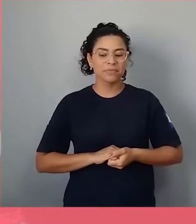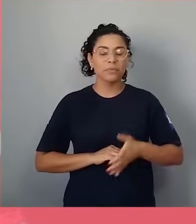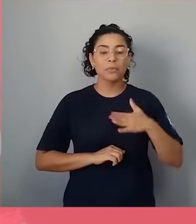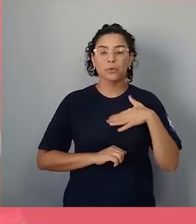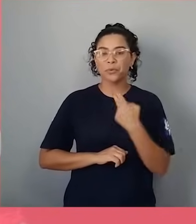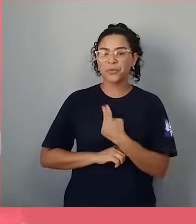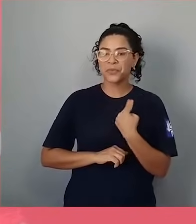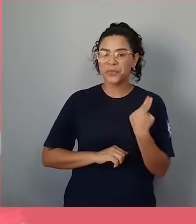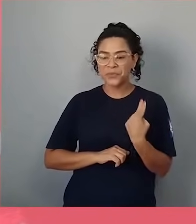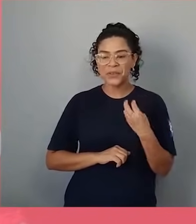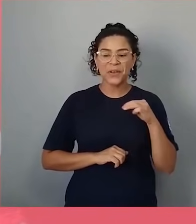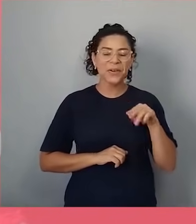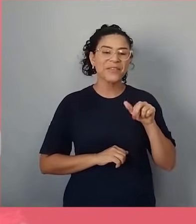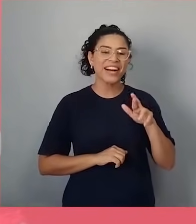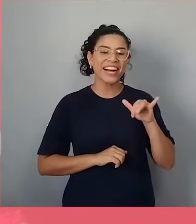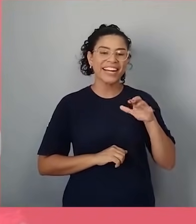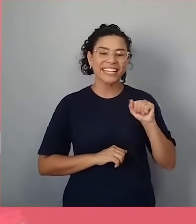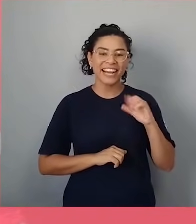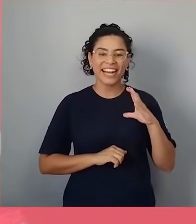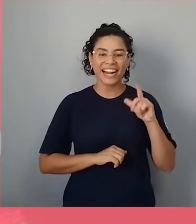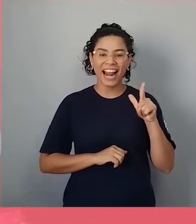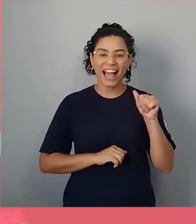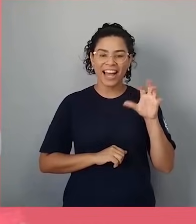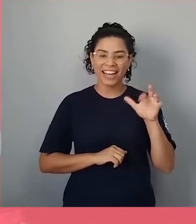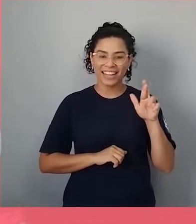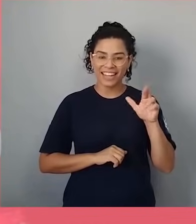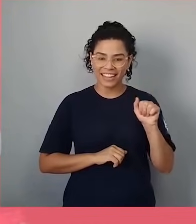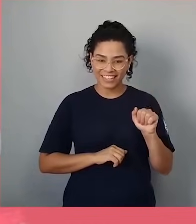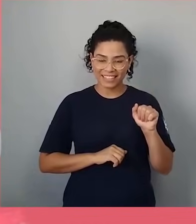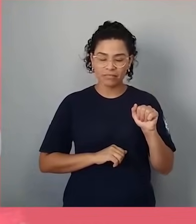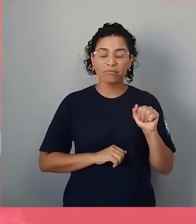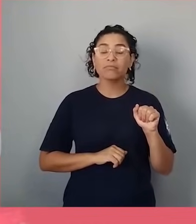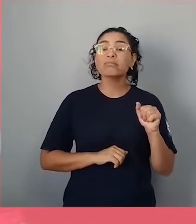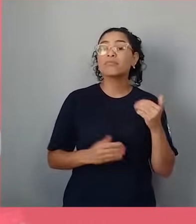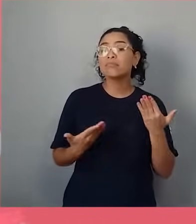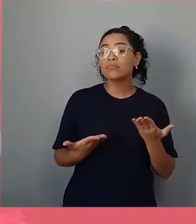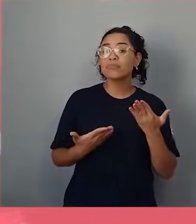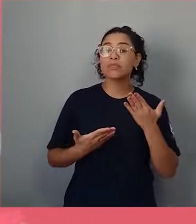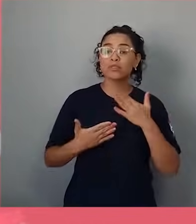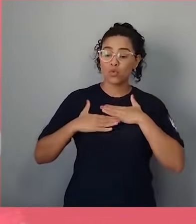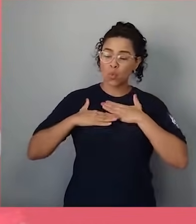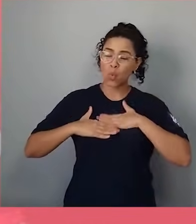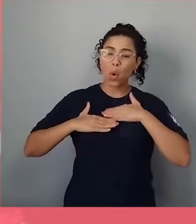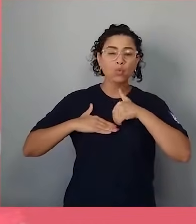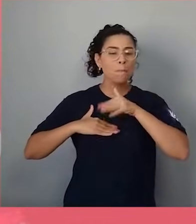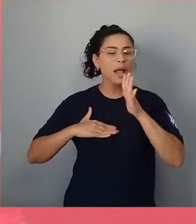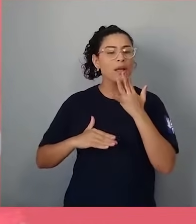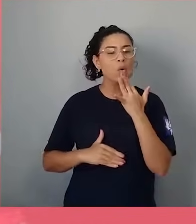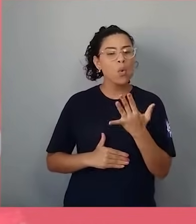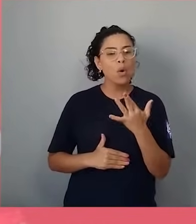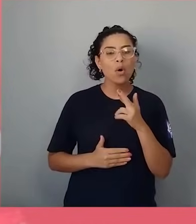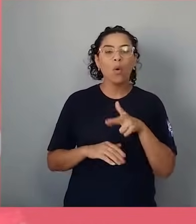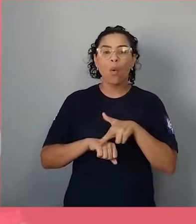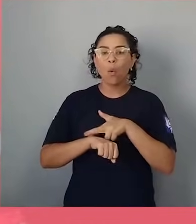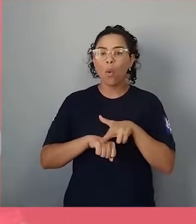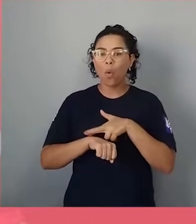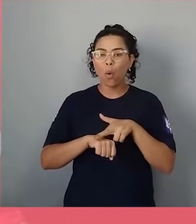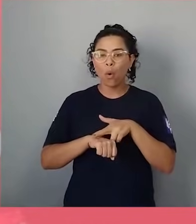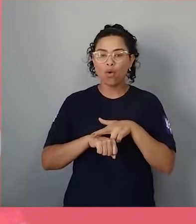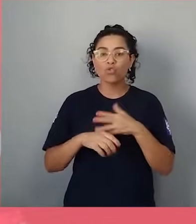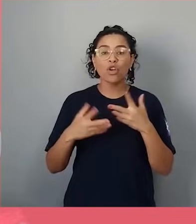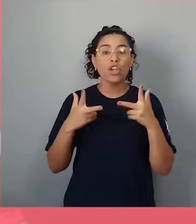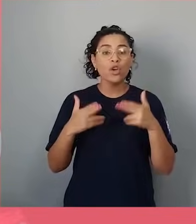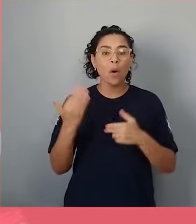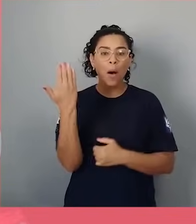Meu nome é Maria Clara Azevedo Souza e minha cor preferida é roxa, igual a saia da